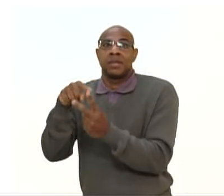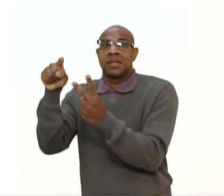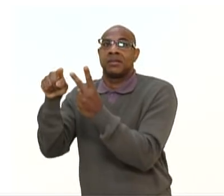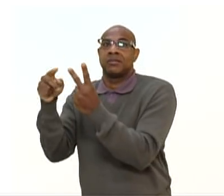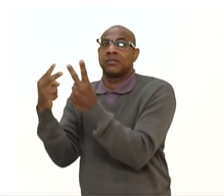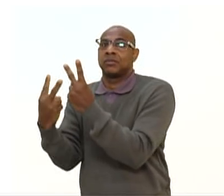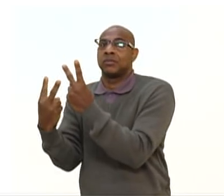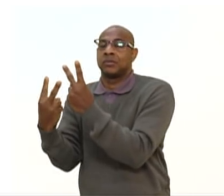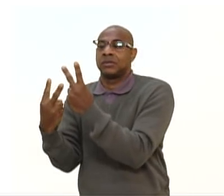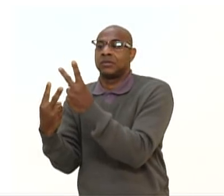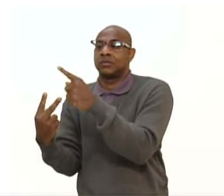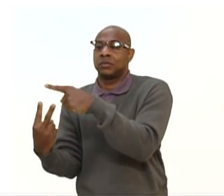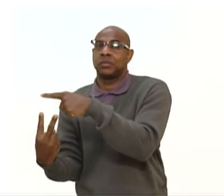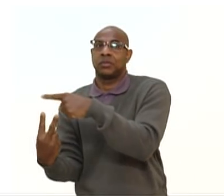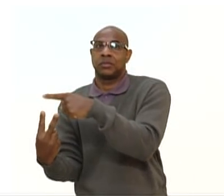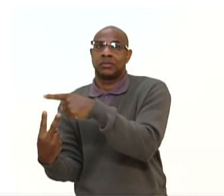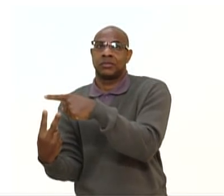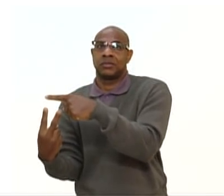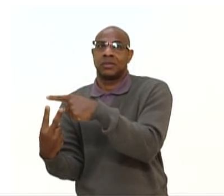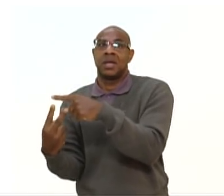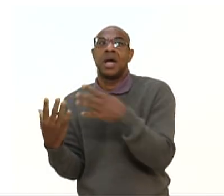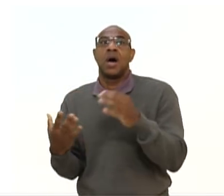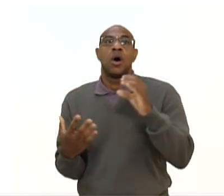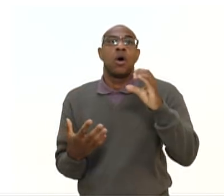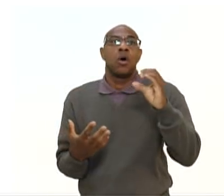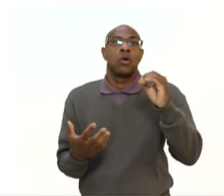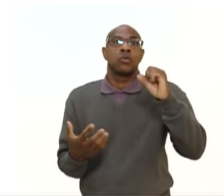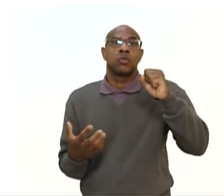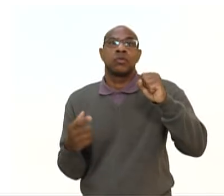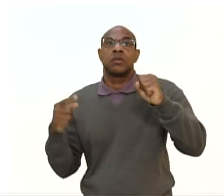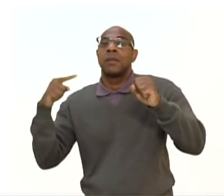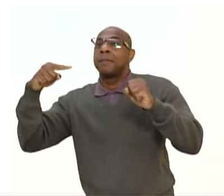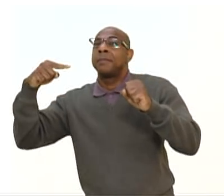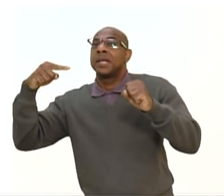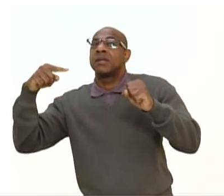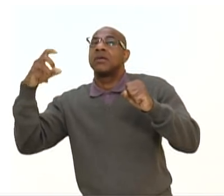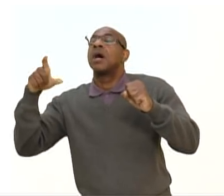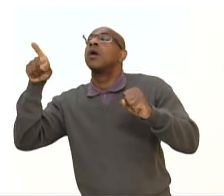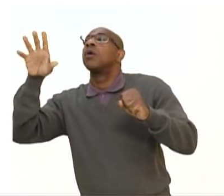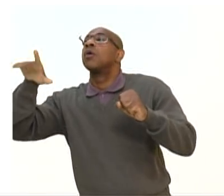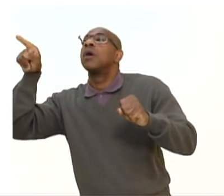cosseno é negativo? No segundo e no